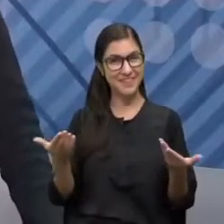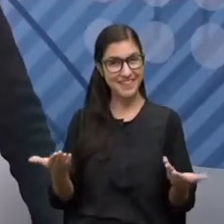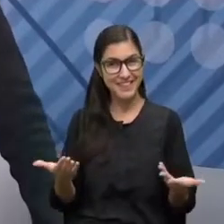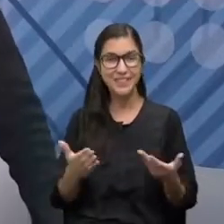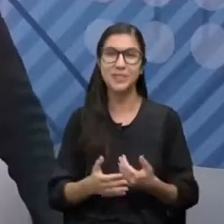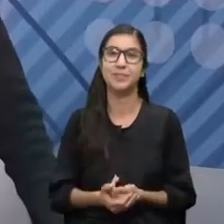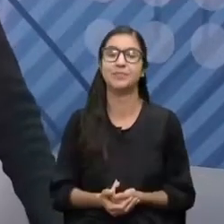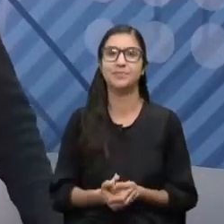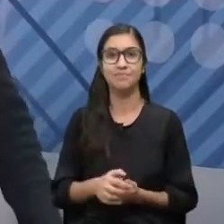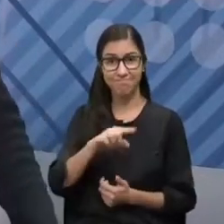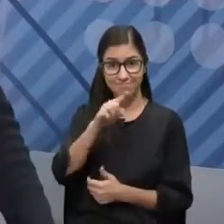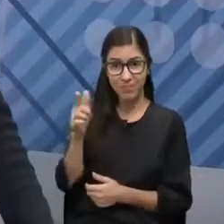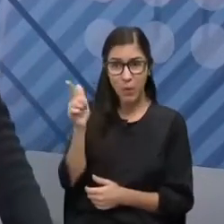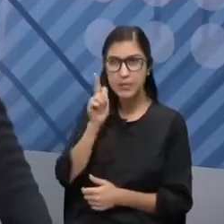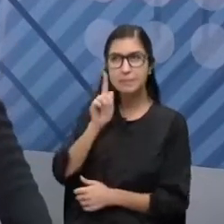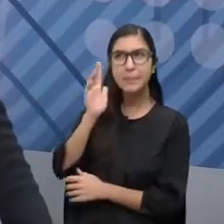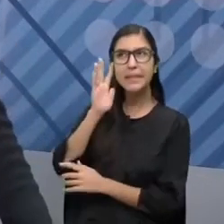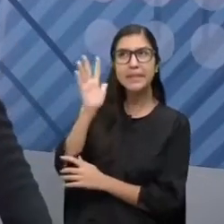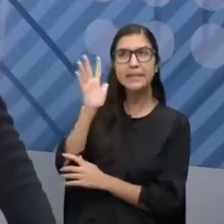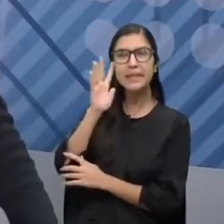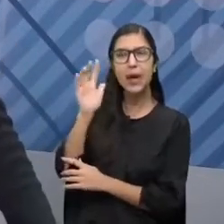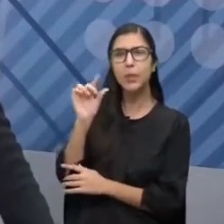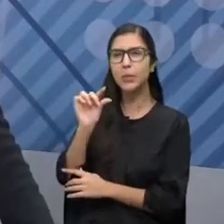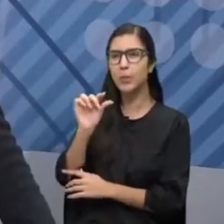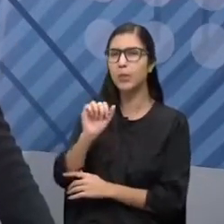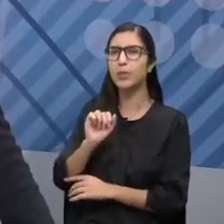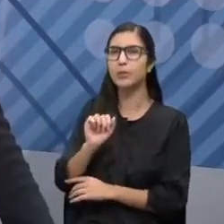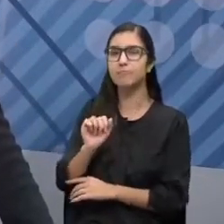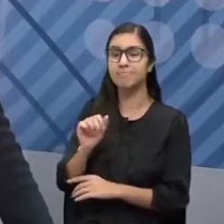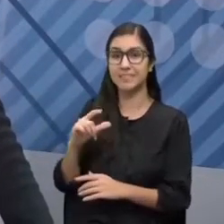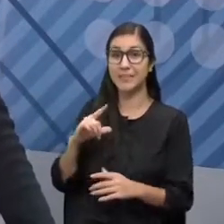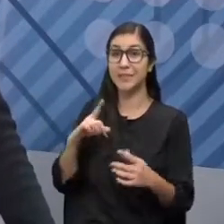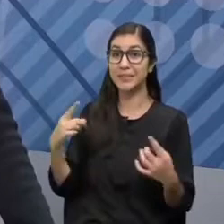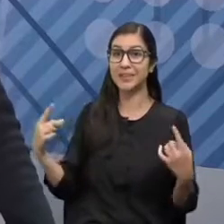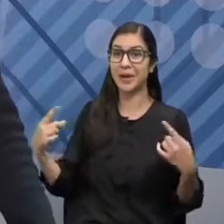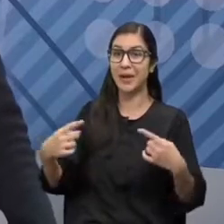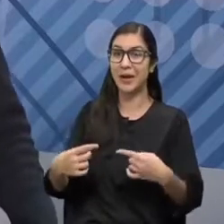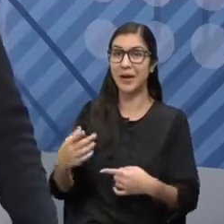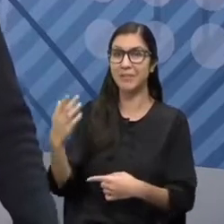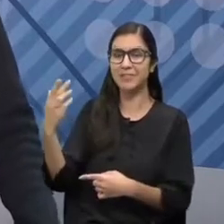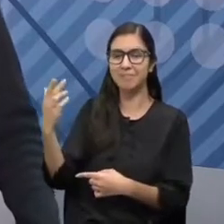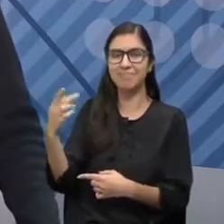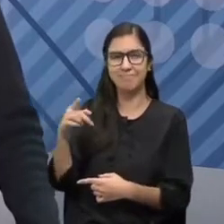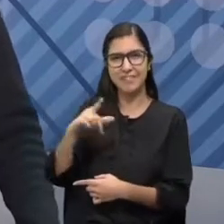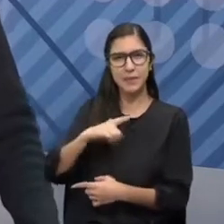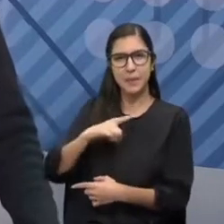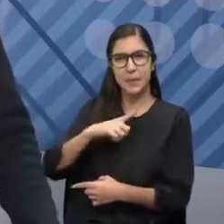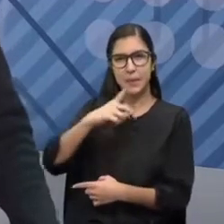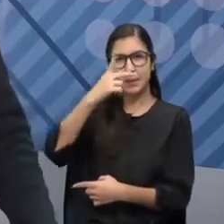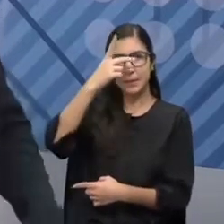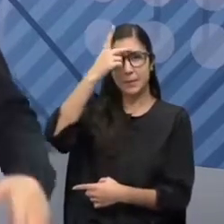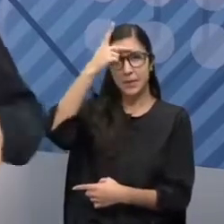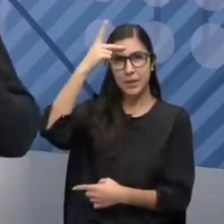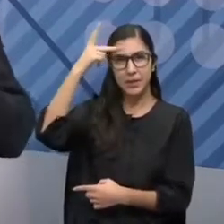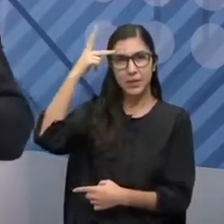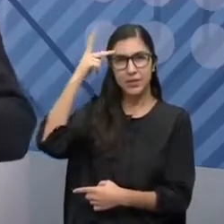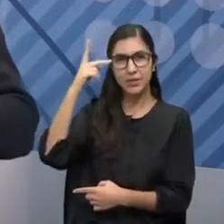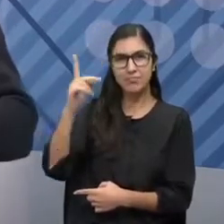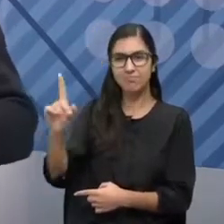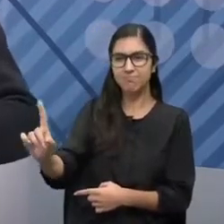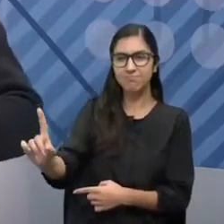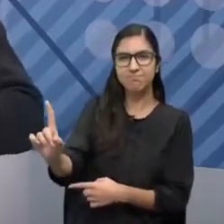Então, pessoal, conseguiram pensar um pouquinho, né, nesse desafio de ter